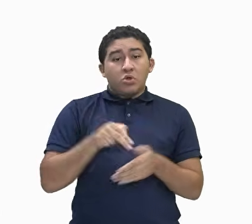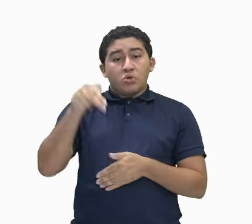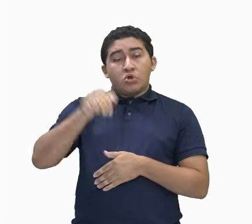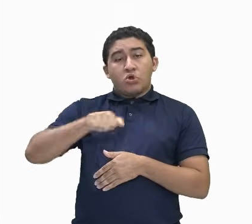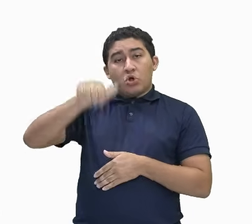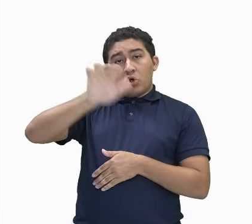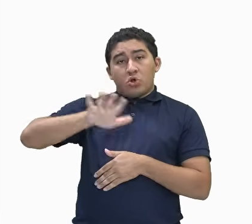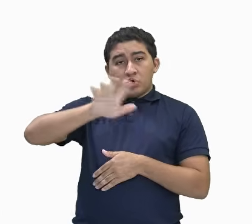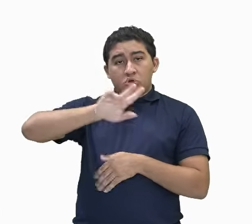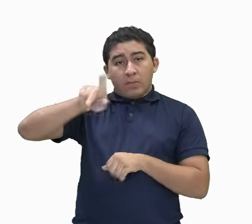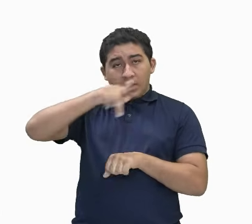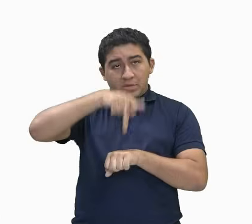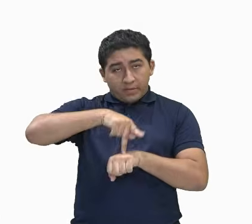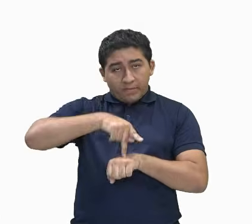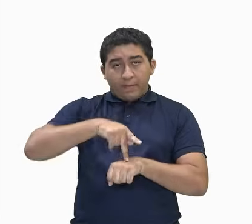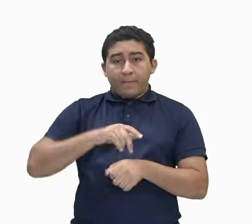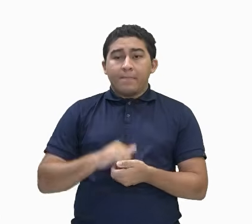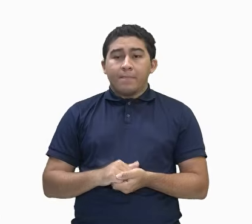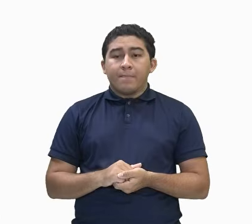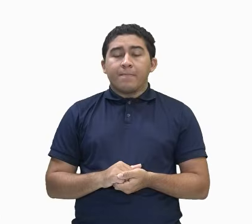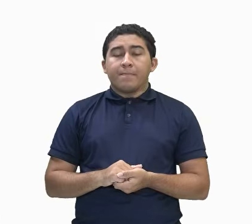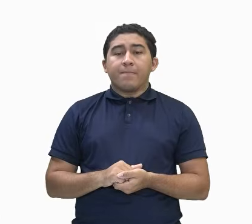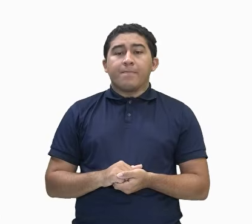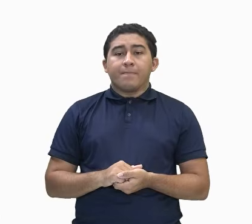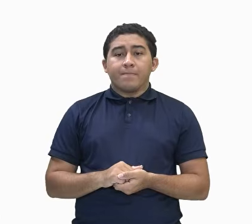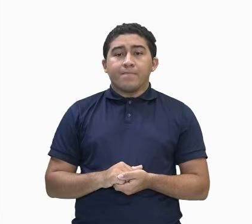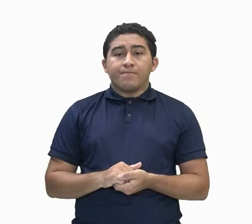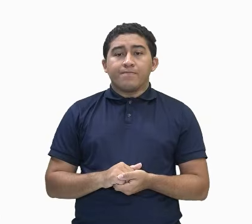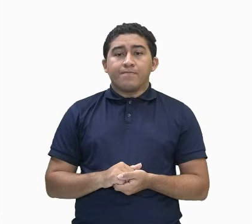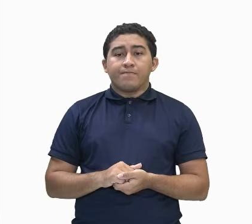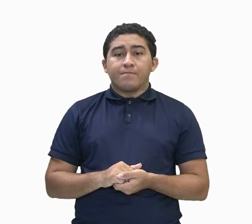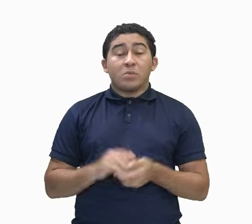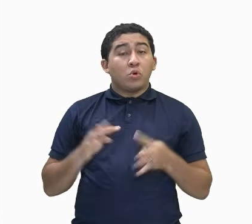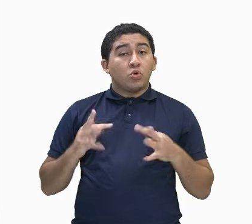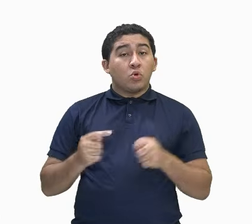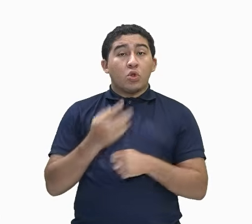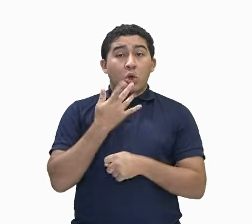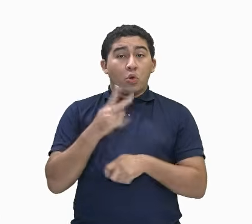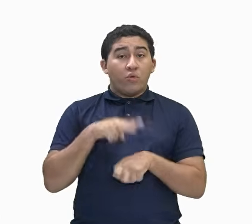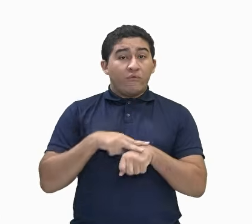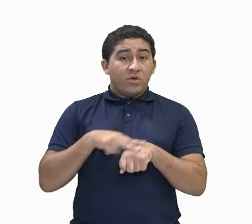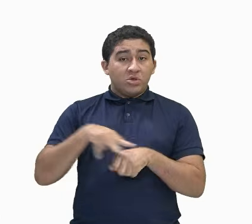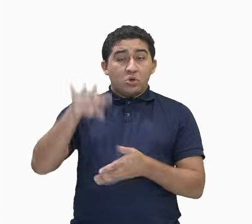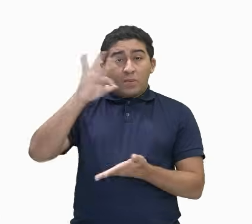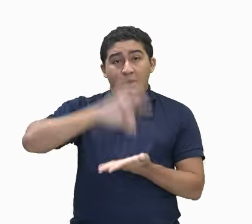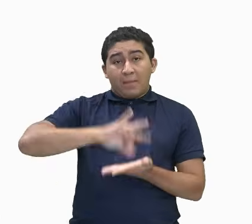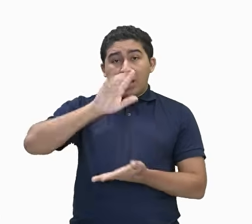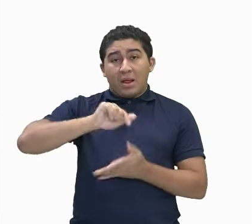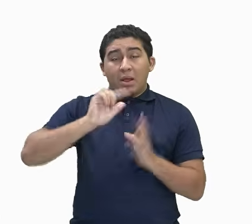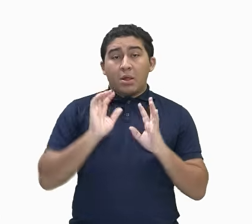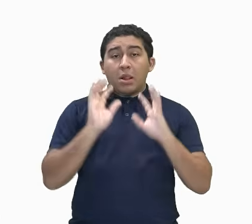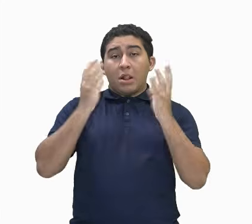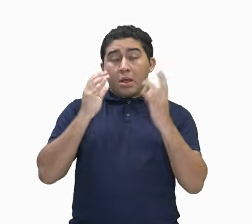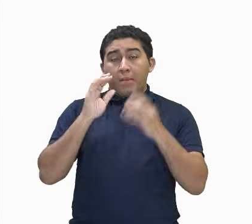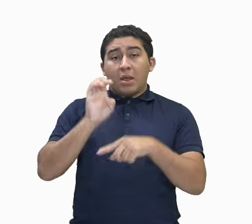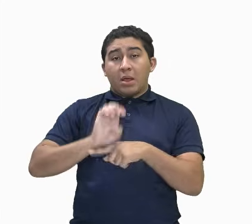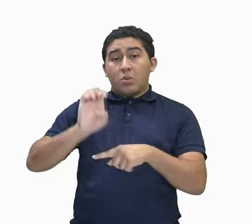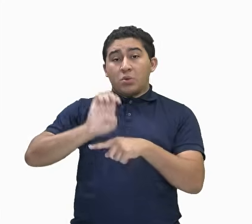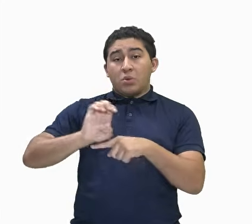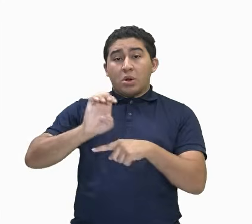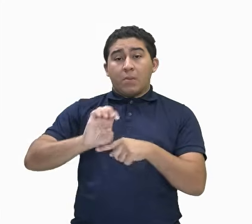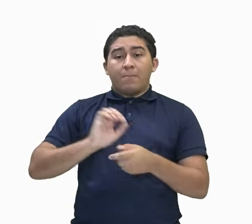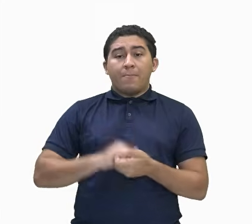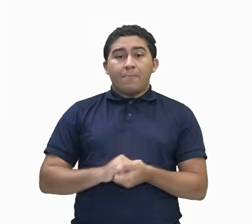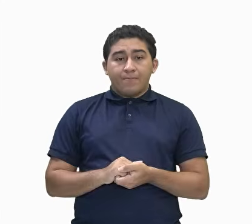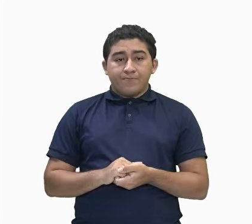do país, tá certo? Então, toda essa área verde que a gente observa no mapa vai ser o clima equatorial. Mas,